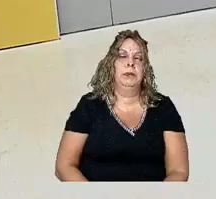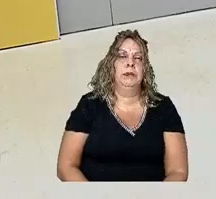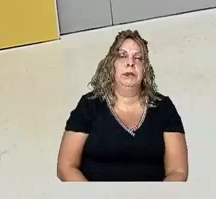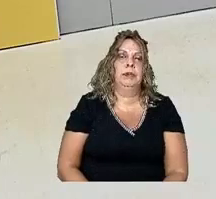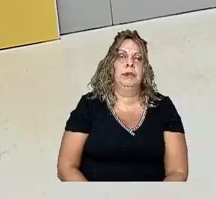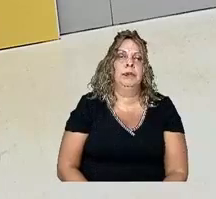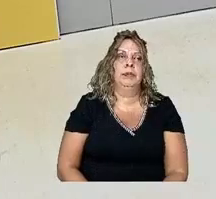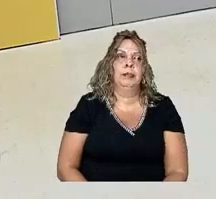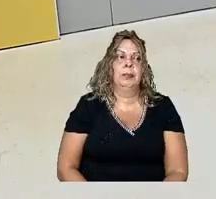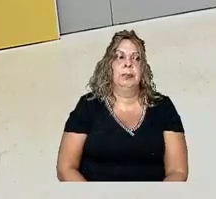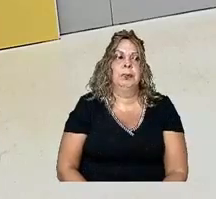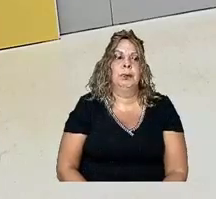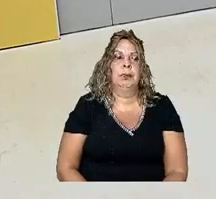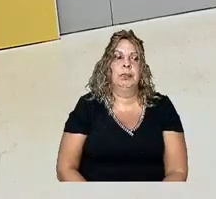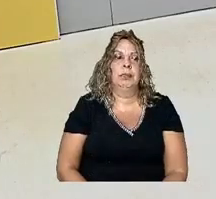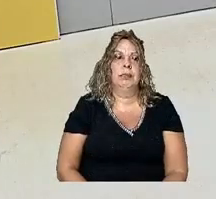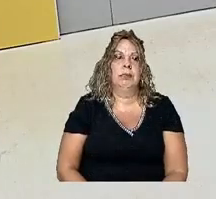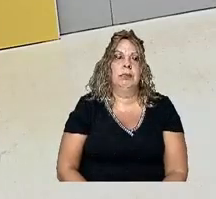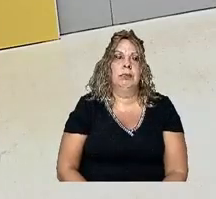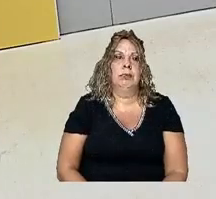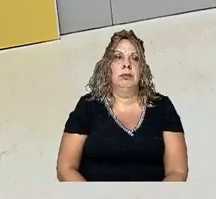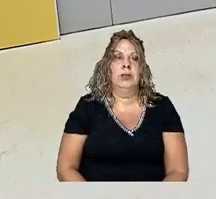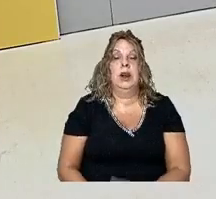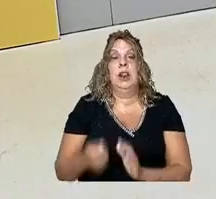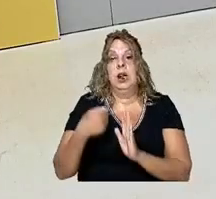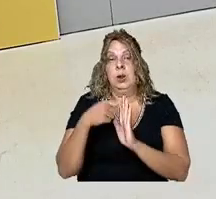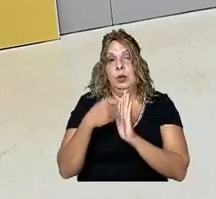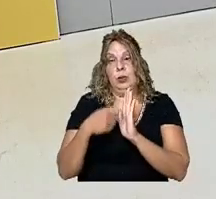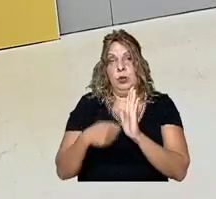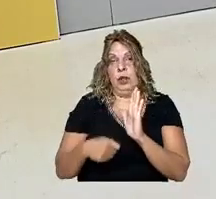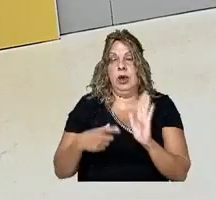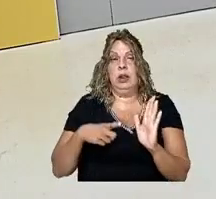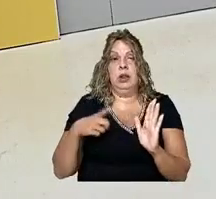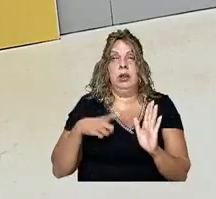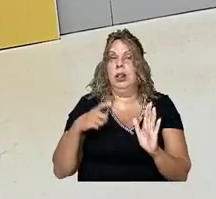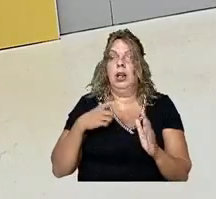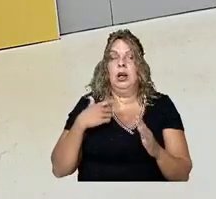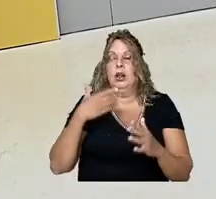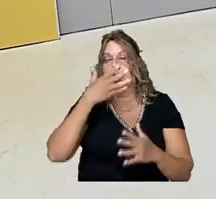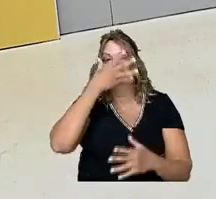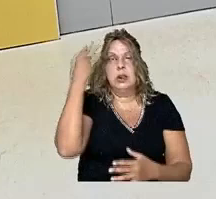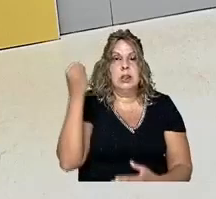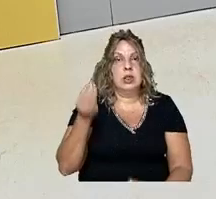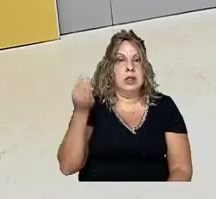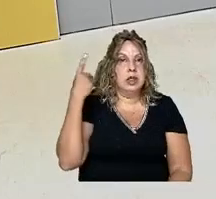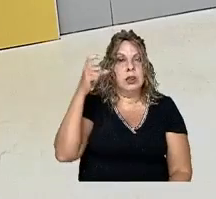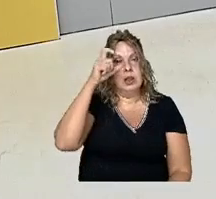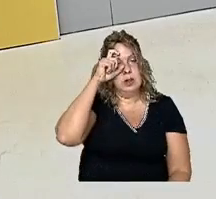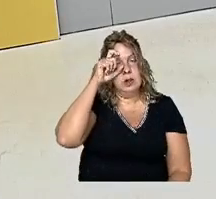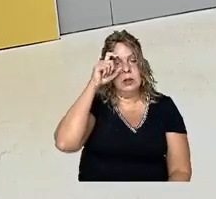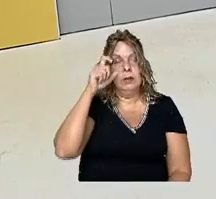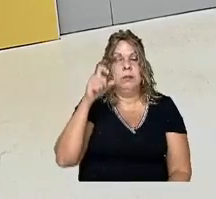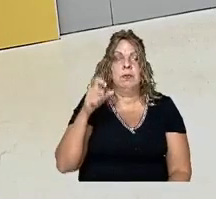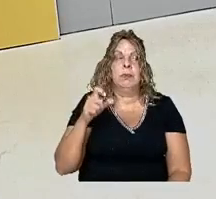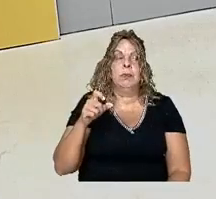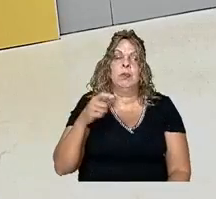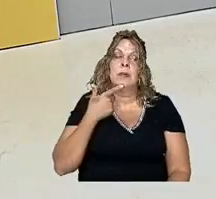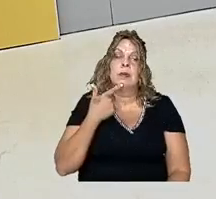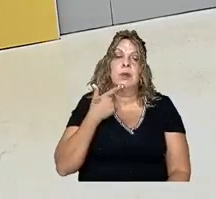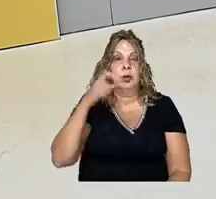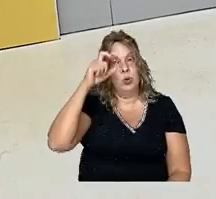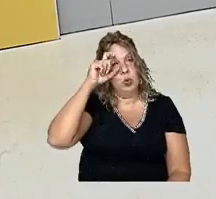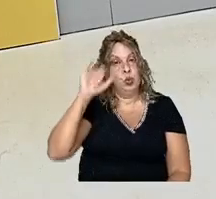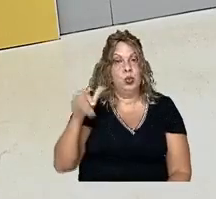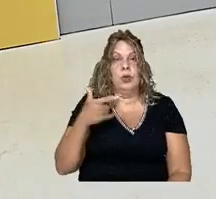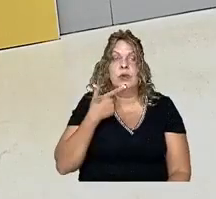tô devendo há muitas semanas já, porque eu anotei tudo bonitinho, depois acabou no corre não mandando. Ontem encontrei a turma lá da